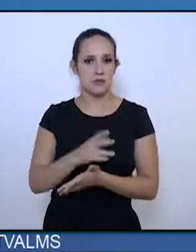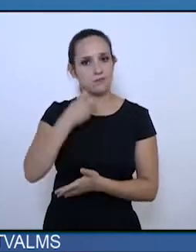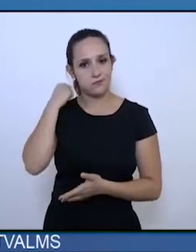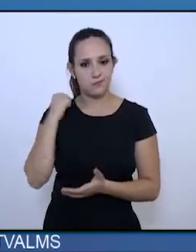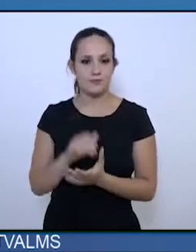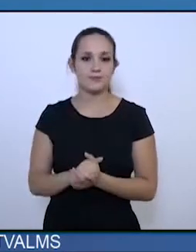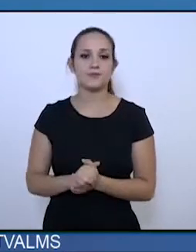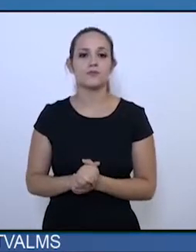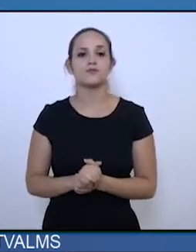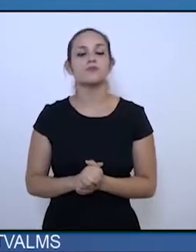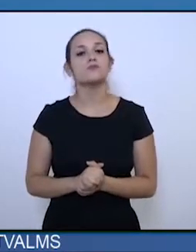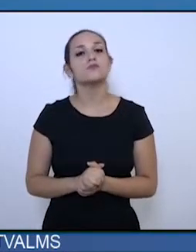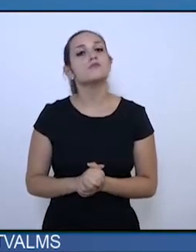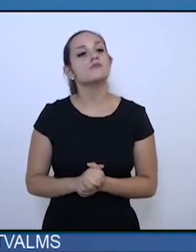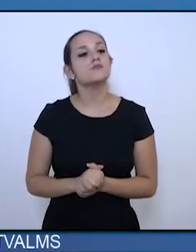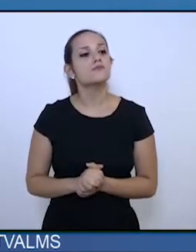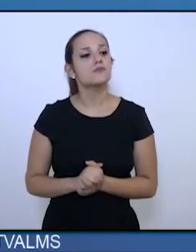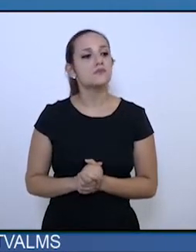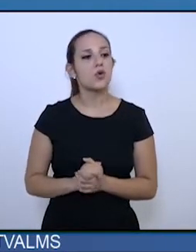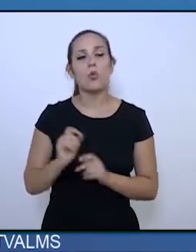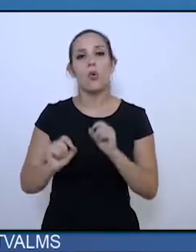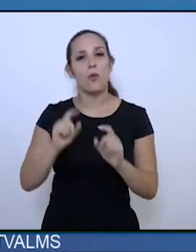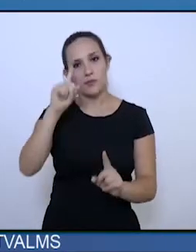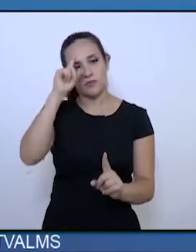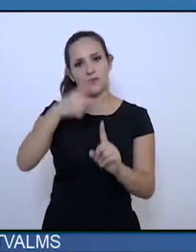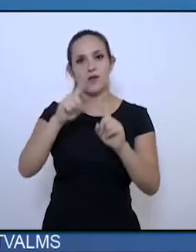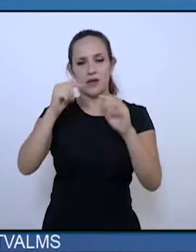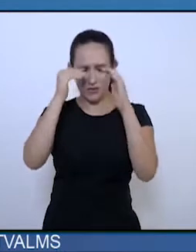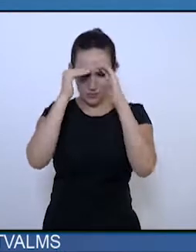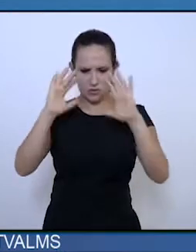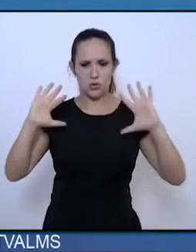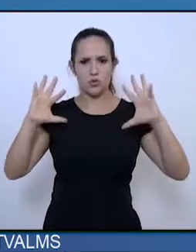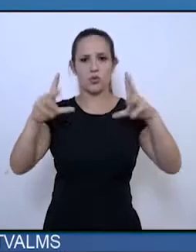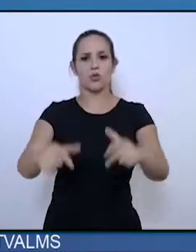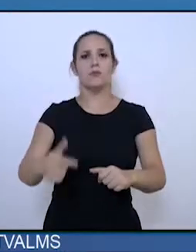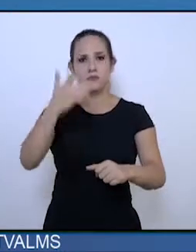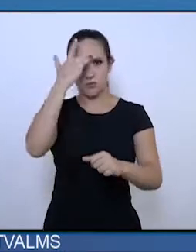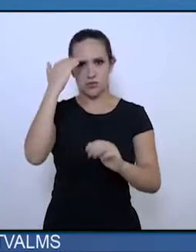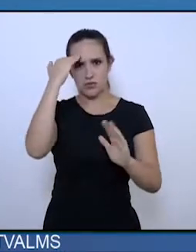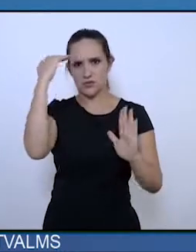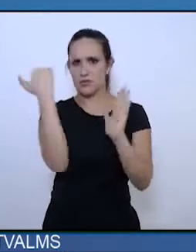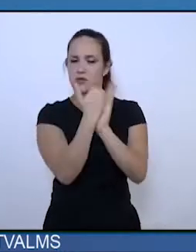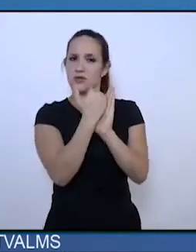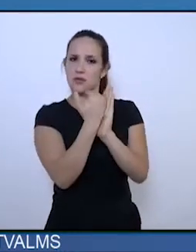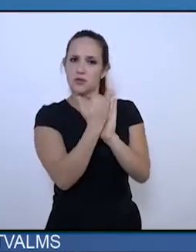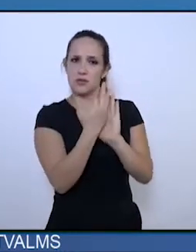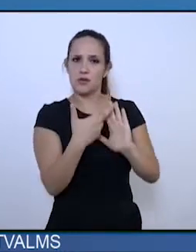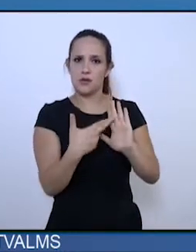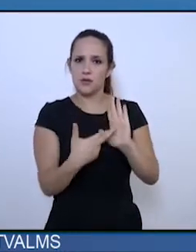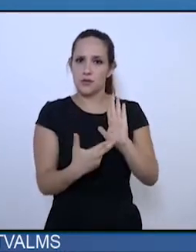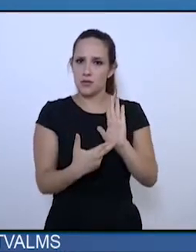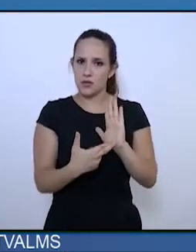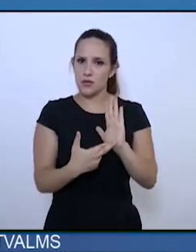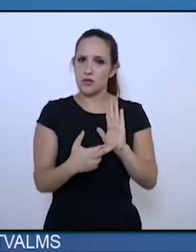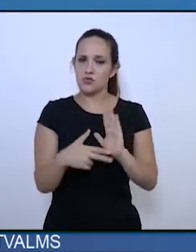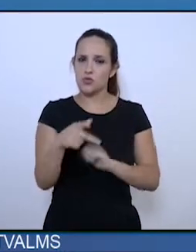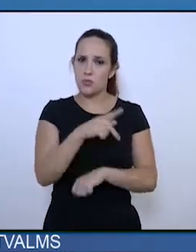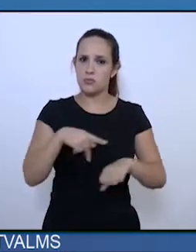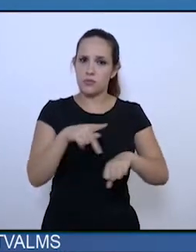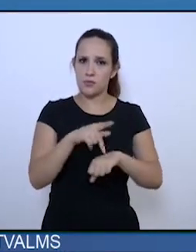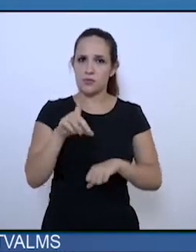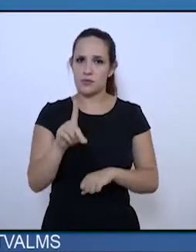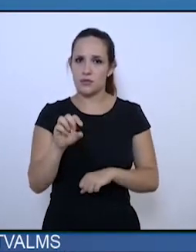que tem dentro de suas finalidades o respeito absoluto e incondicional aos princípios do Estado democrático